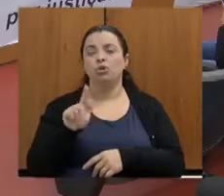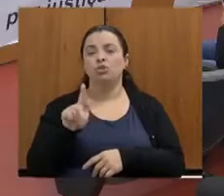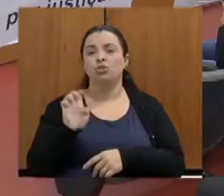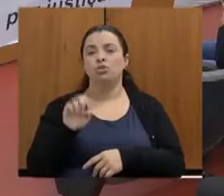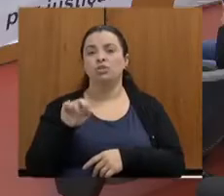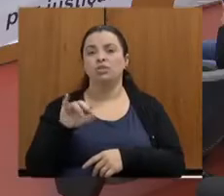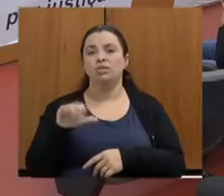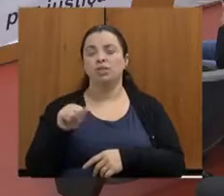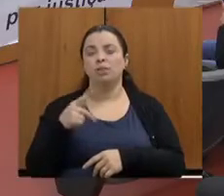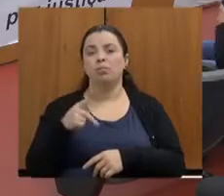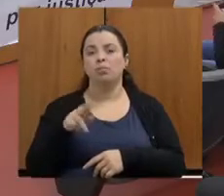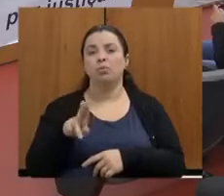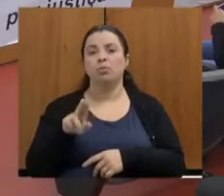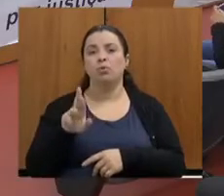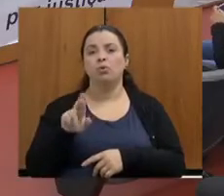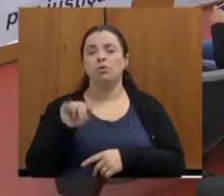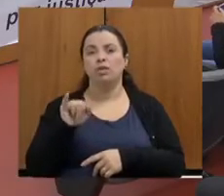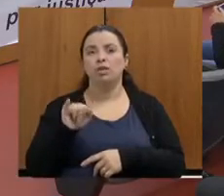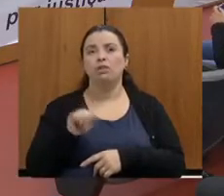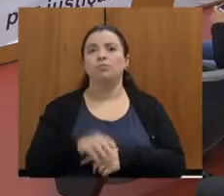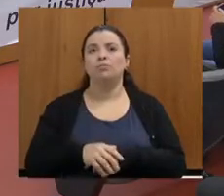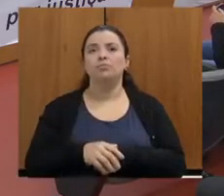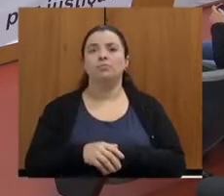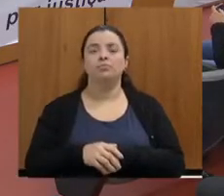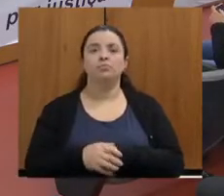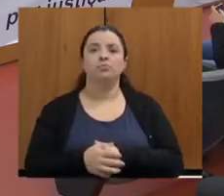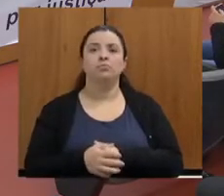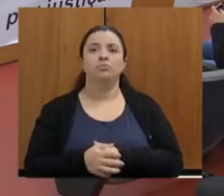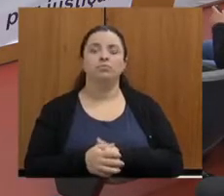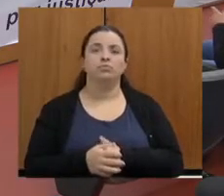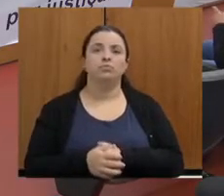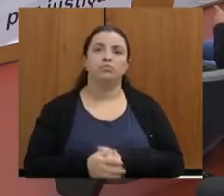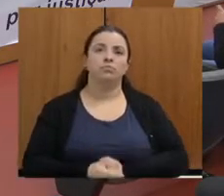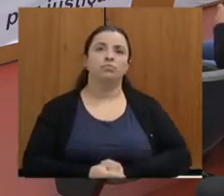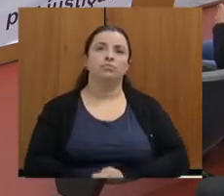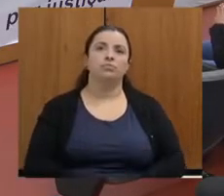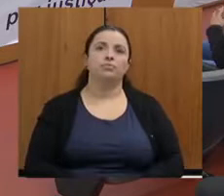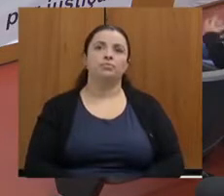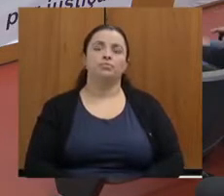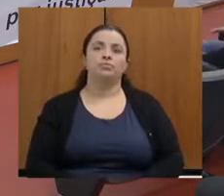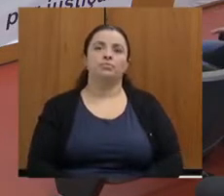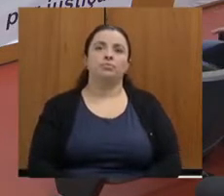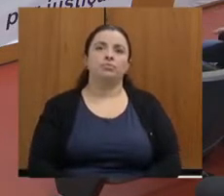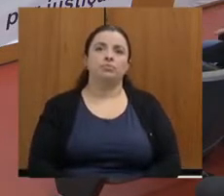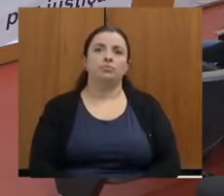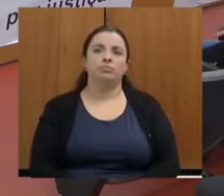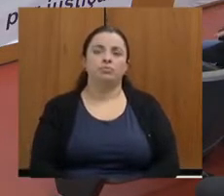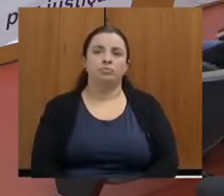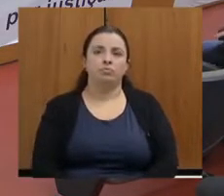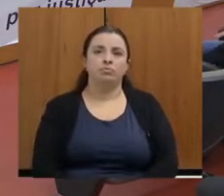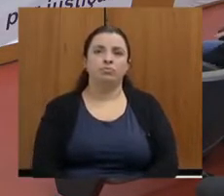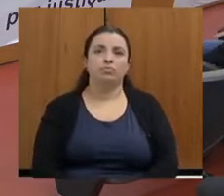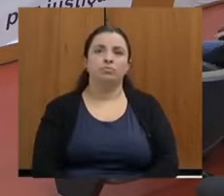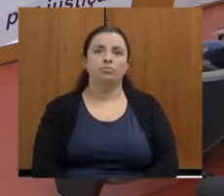Doce Oi Rô Rô E aí a